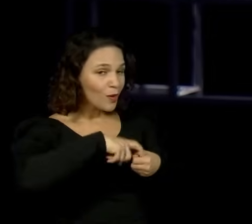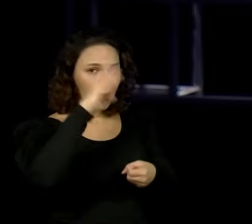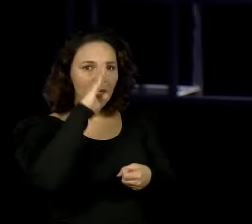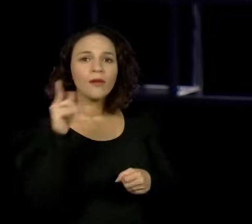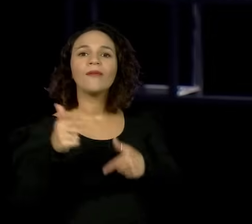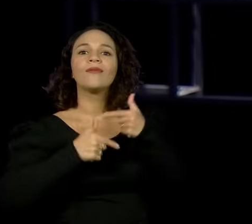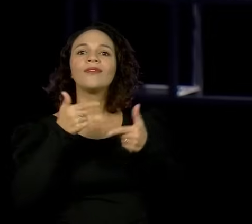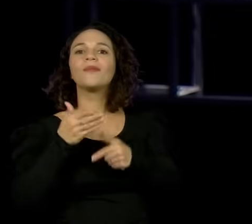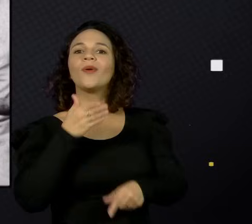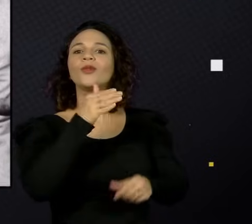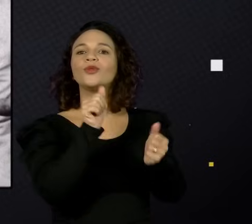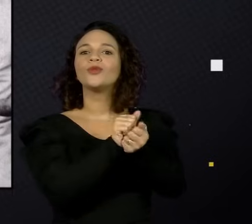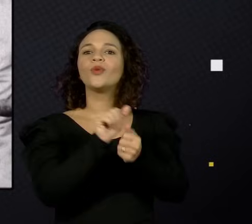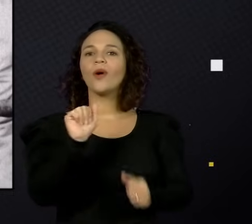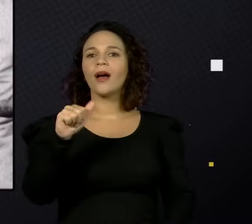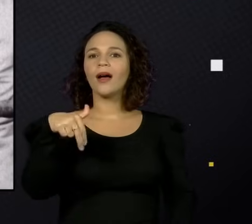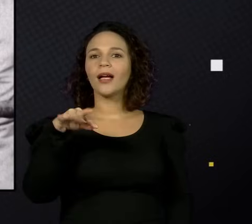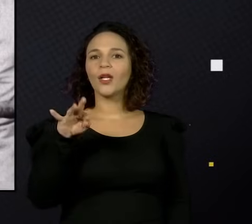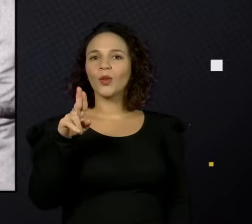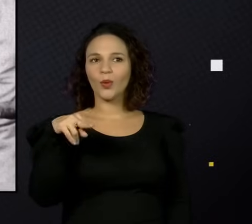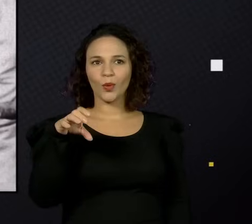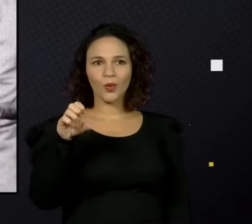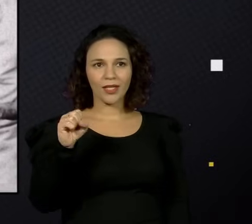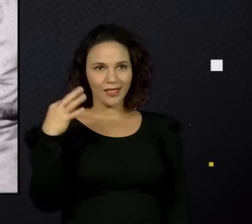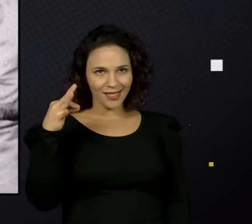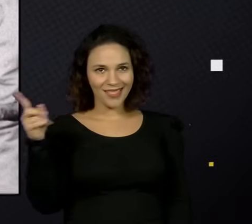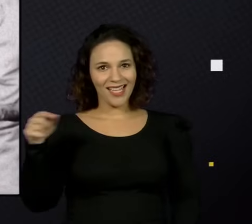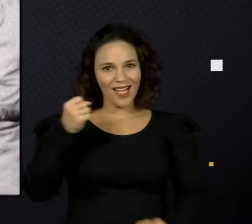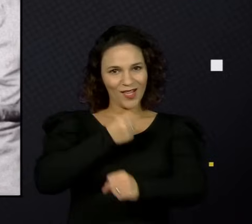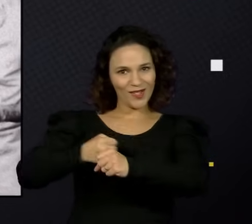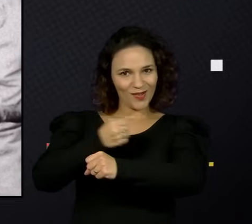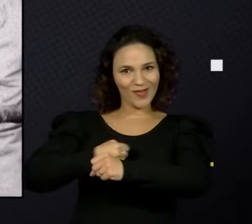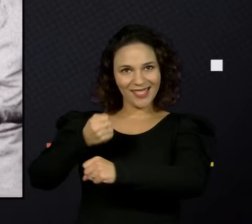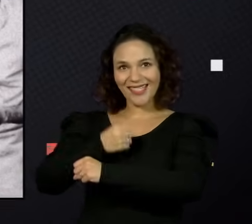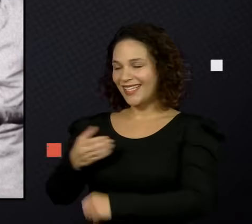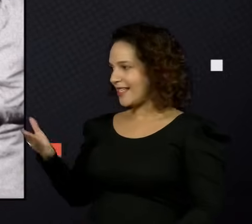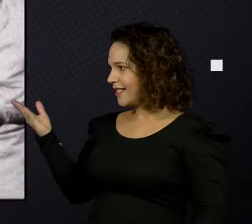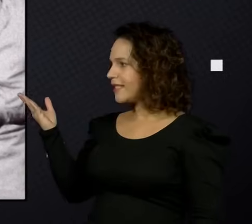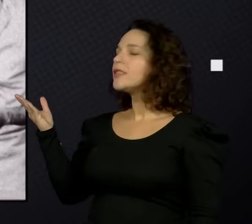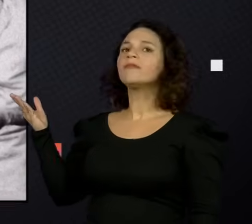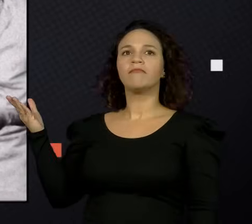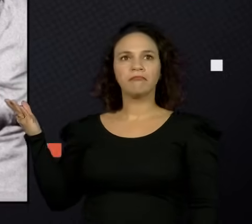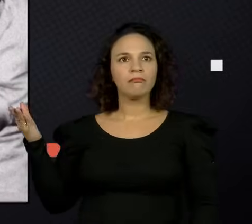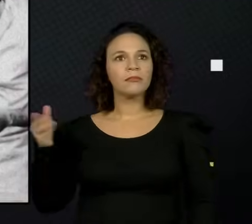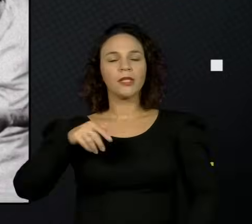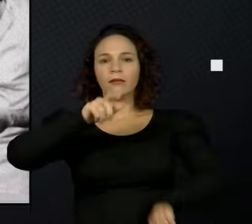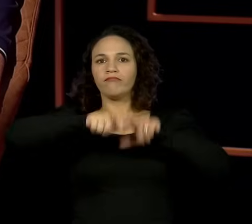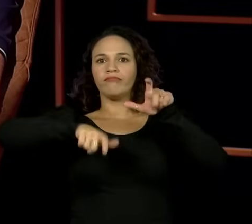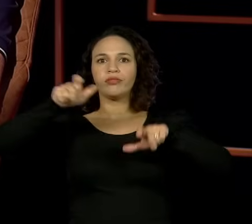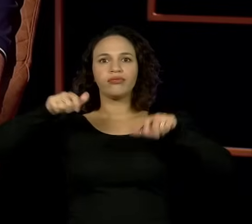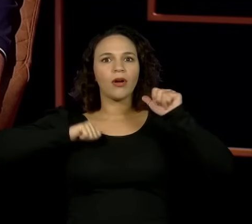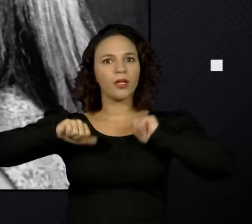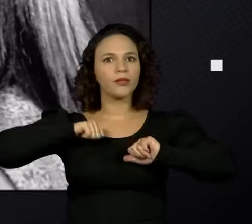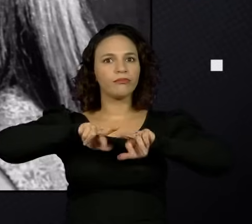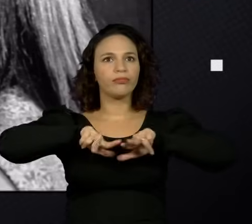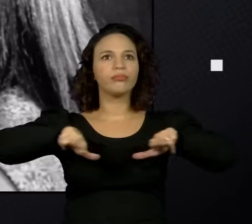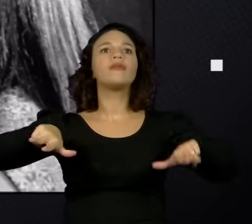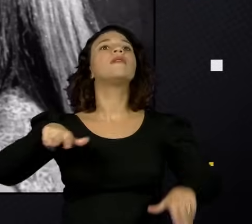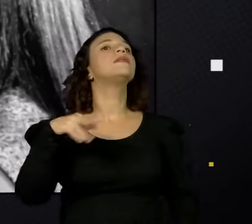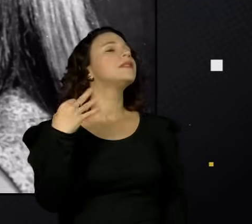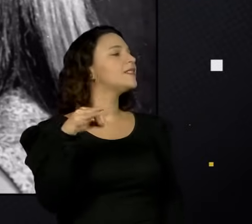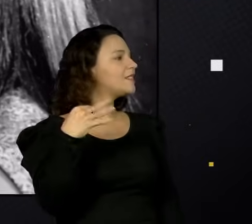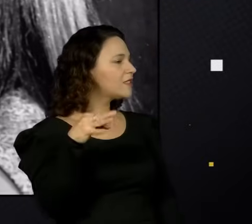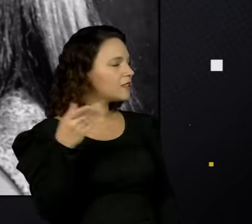trabalhar com Antunes Filho. Fui. No espetáculo A Cozinha, que foi um grande sucesso, Foi. com um elenco enorme. Exatamente, foi uma beleza.